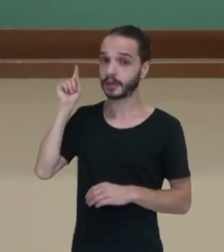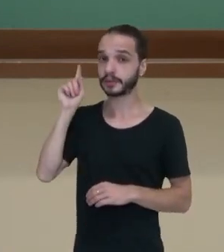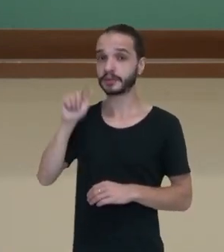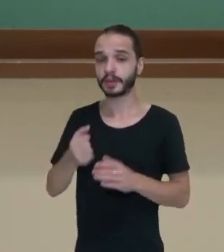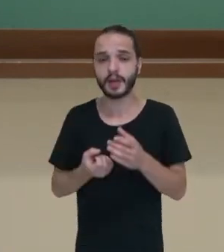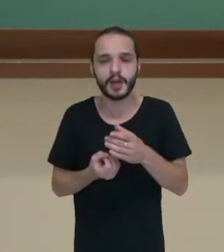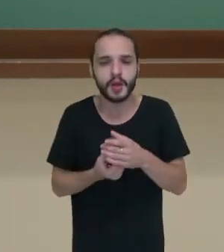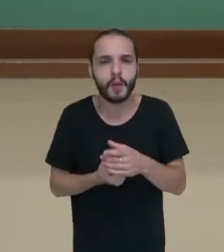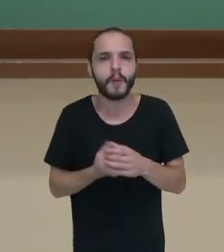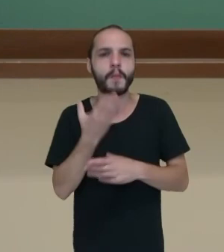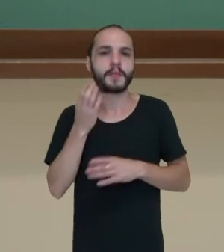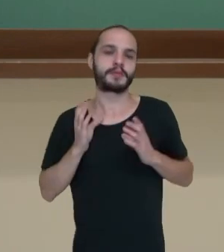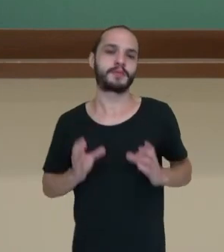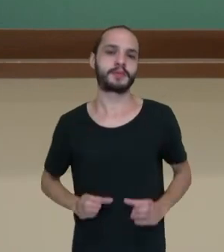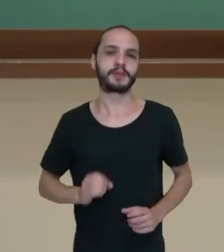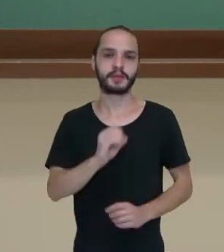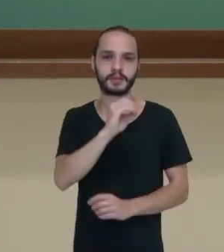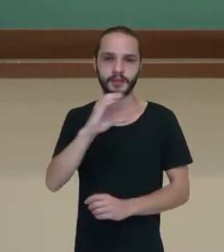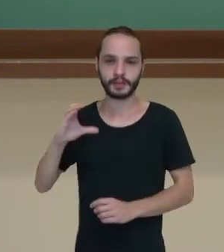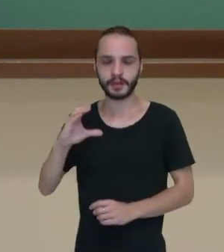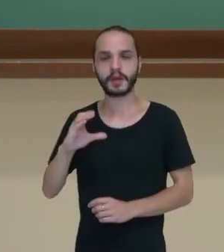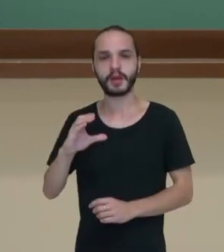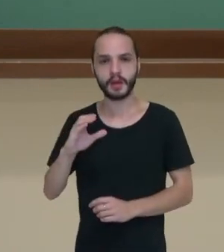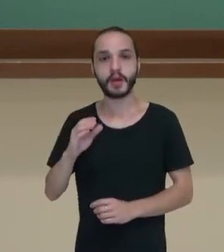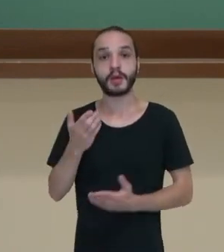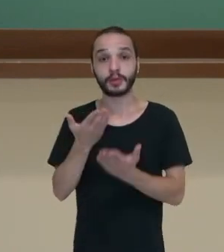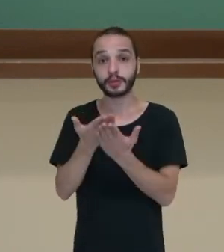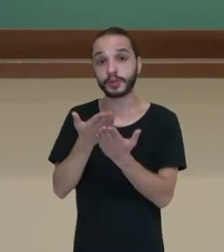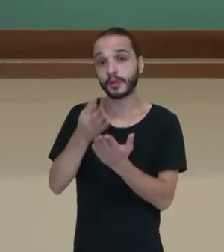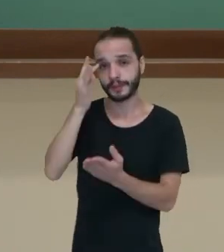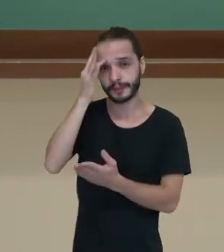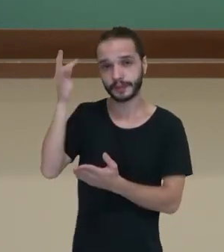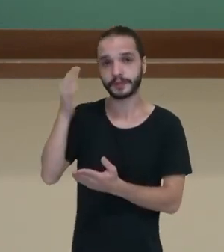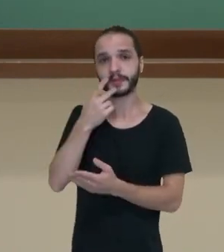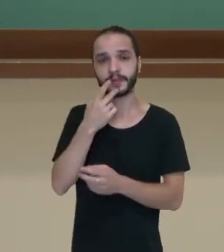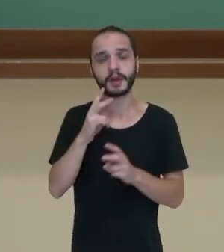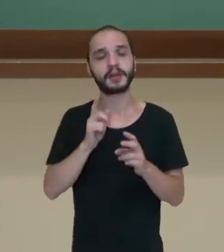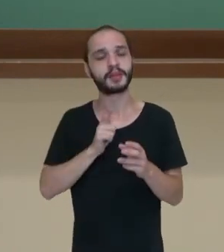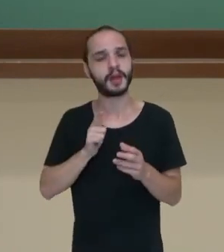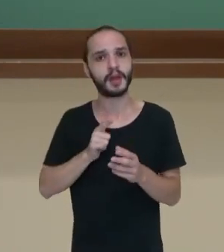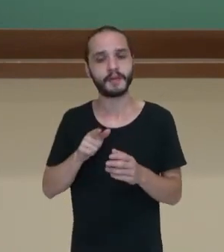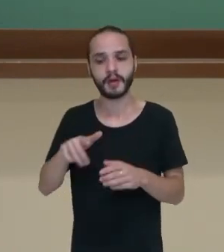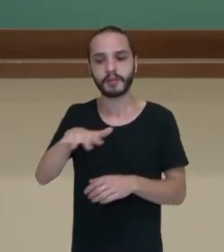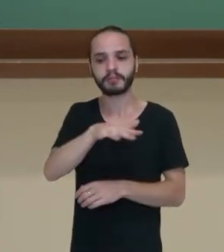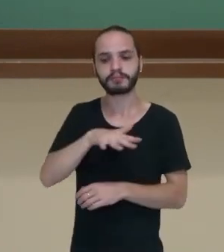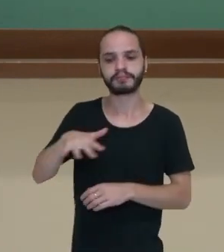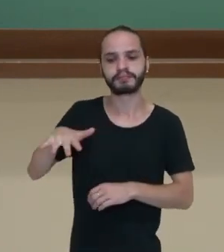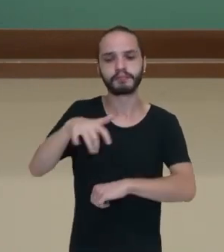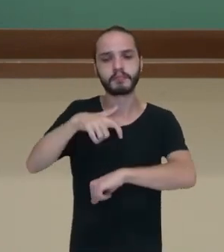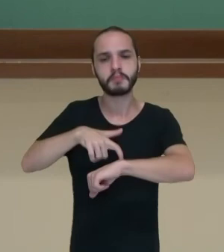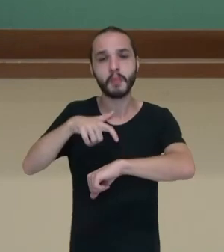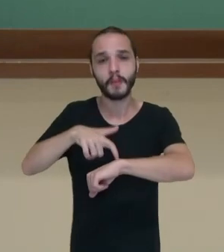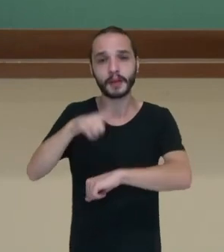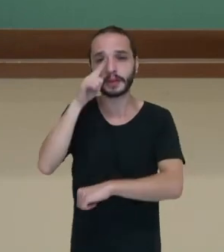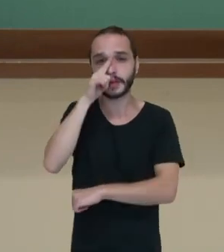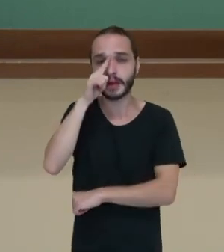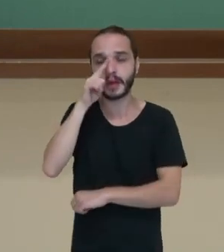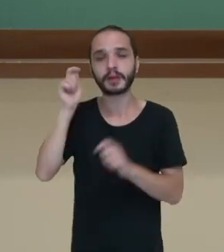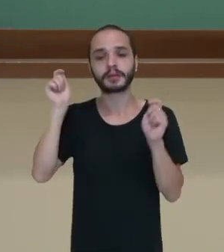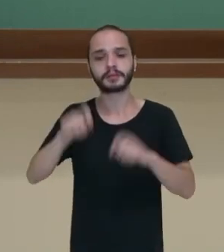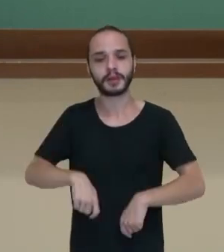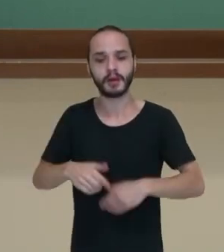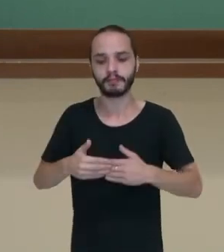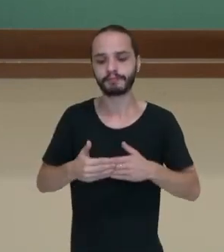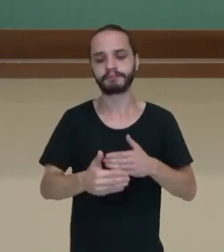da filosofia afirmam que houveram condições históricas na Grécia Antiga que possibilitaram o surgimento da